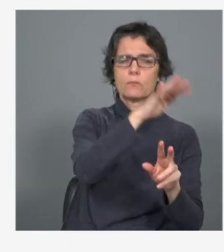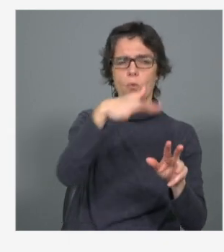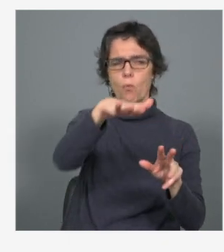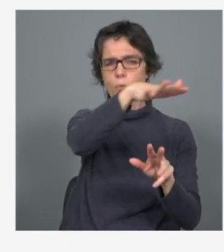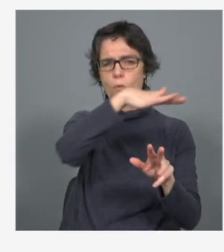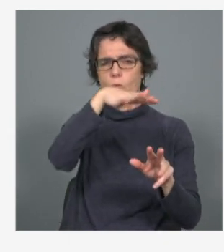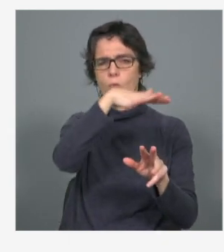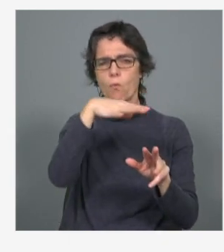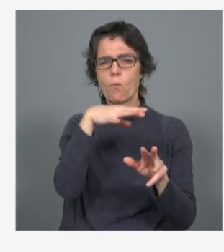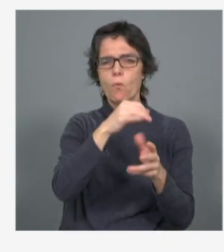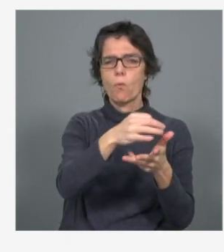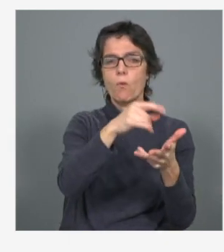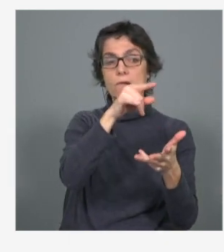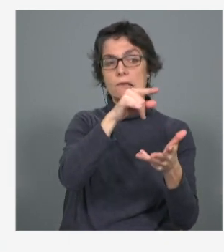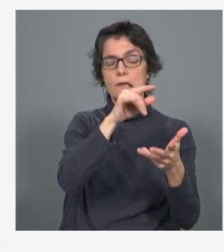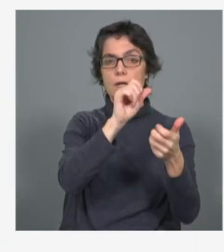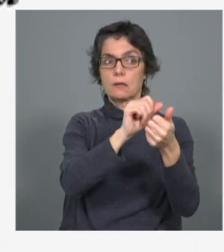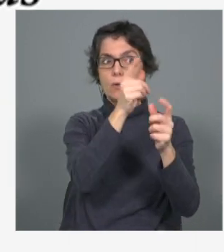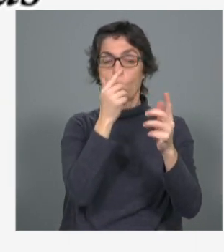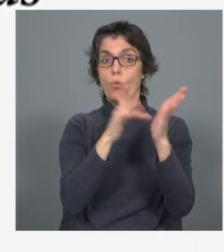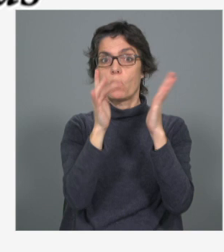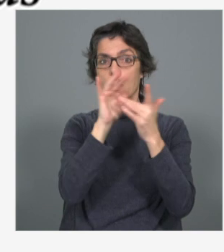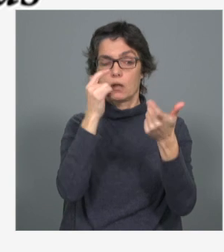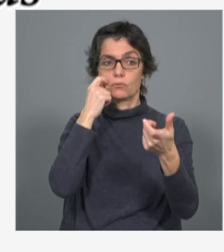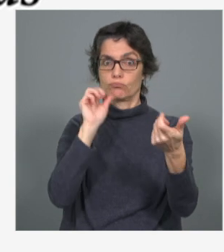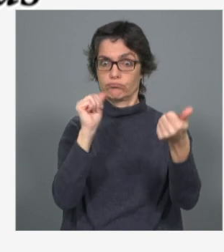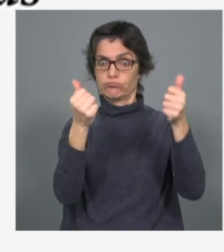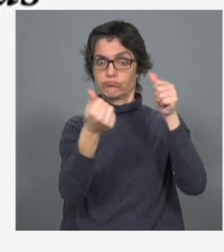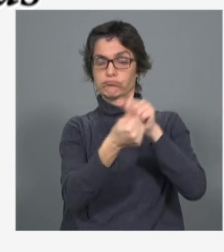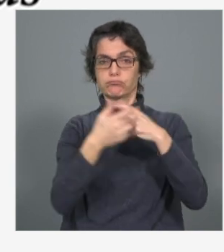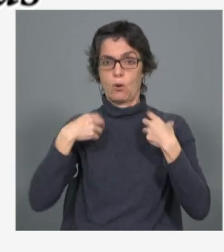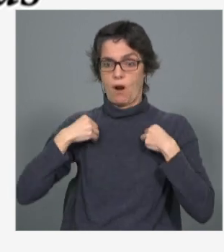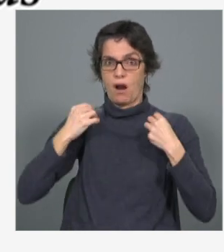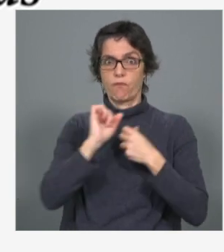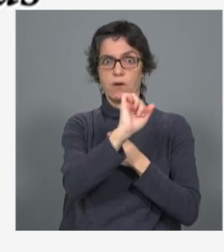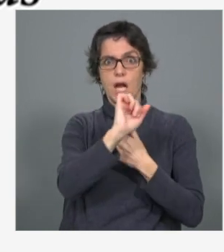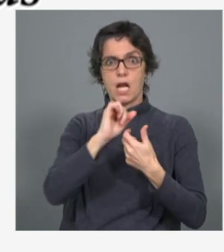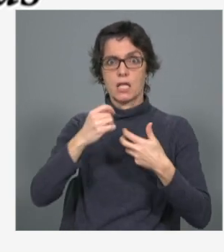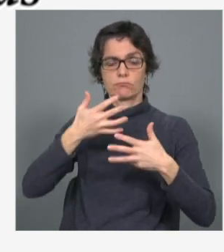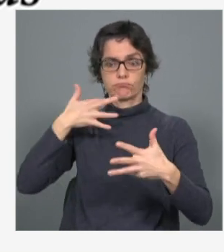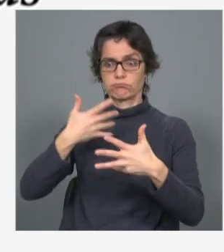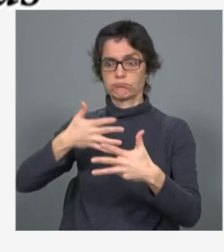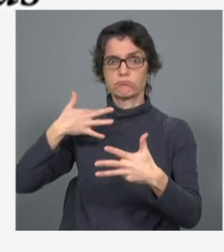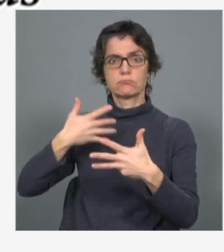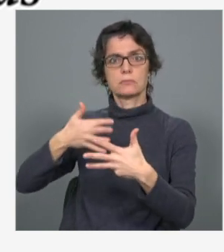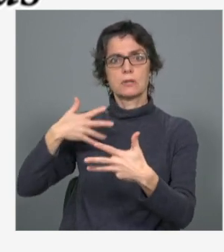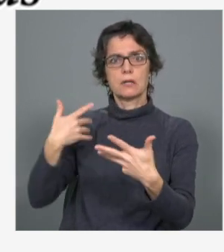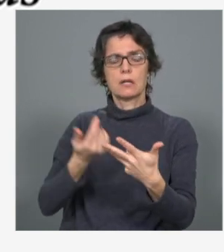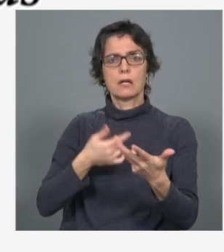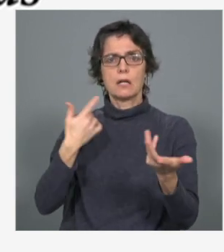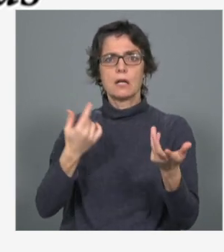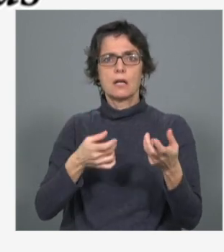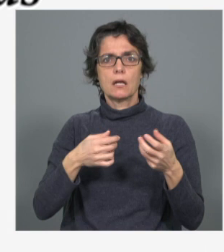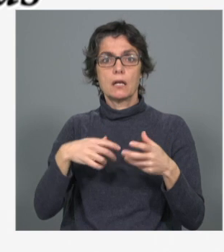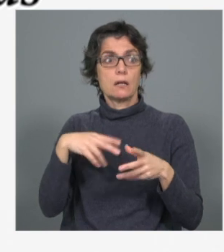alto monte e transfigurou-se diante deles. As suas vestes tornaram-se resplandecentes, de tal brancura que